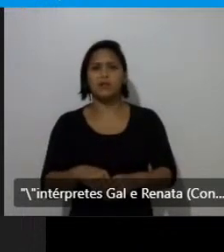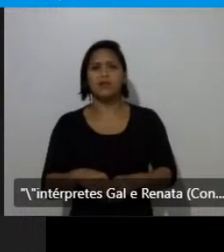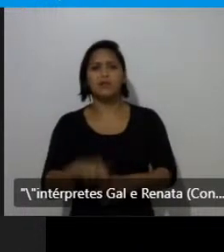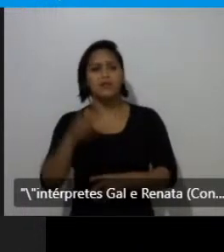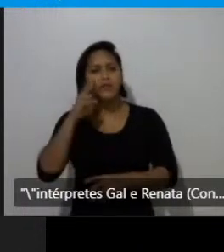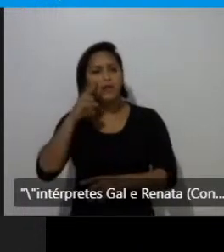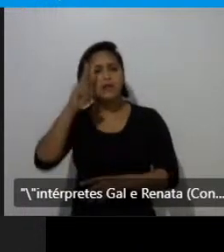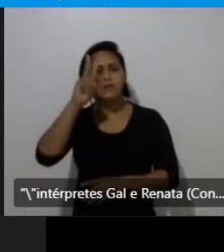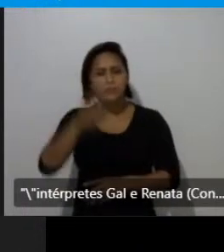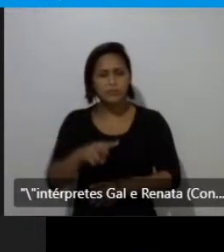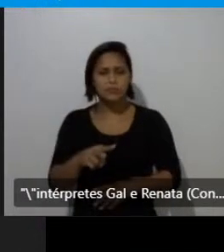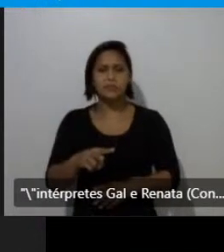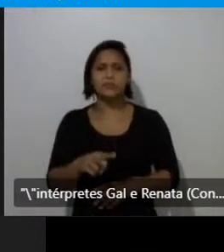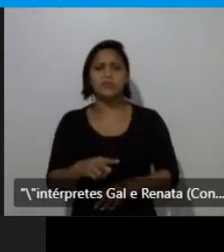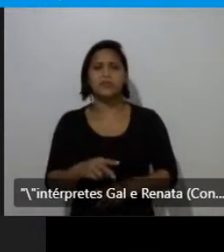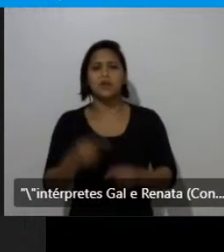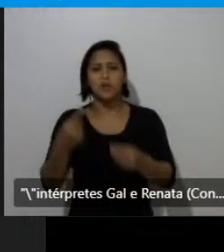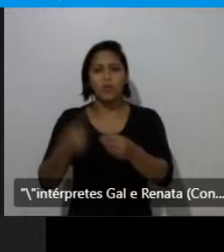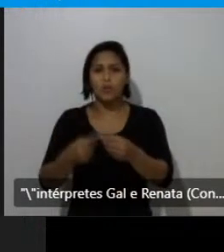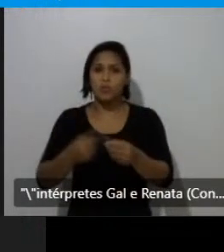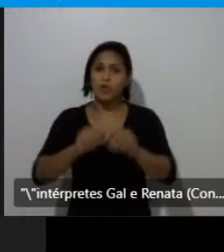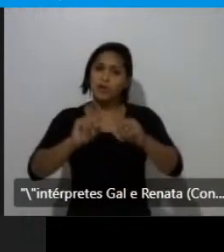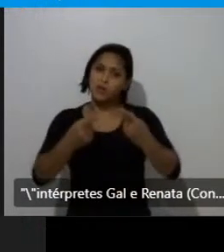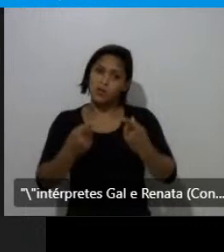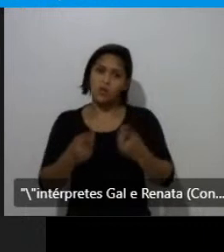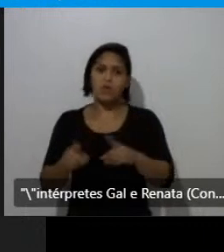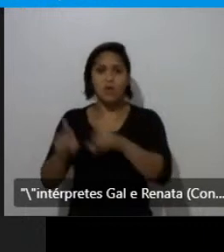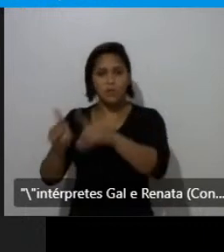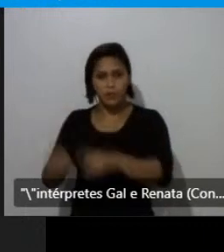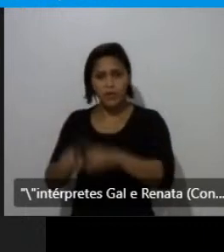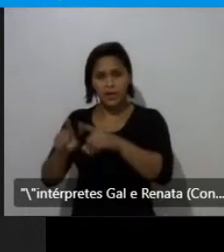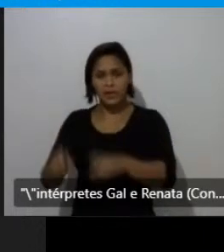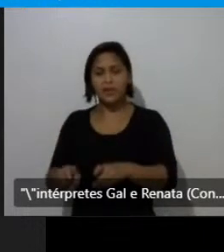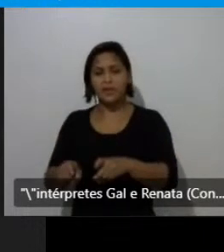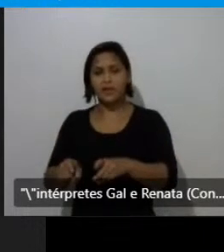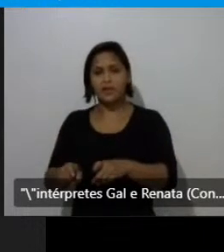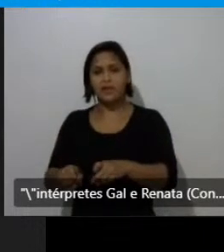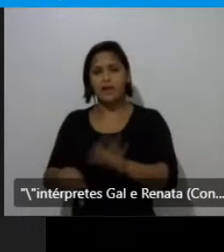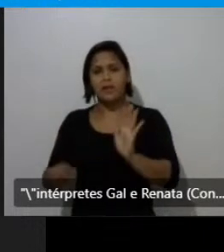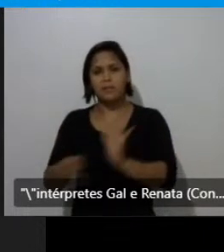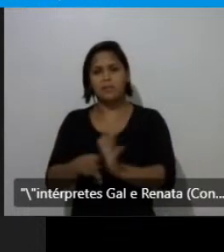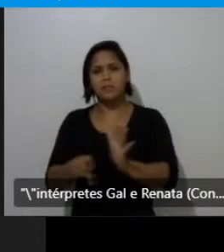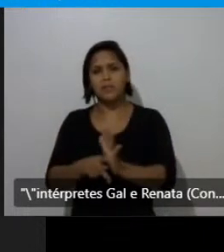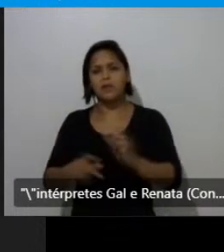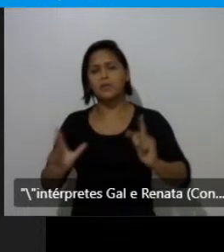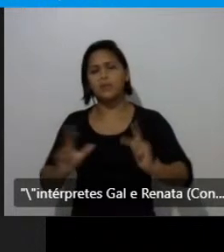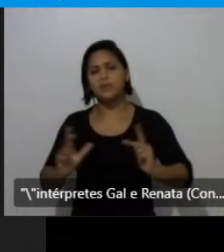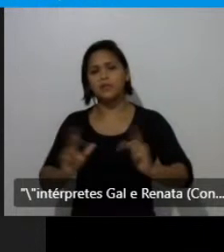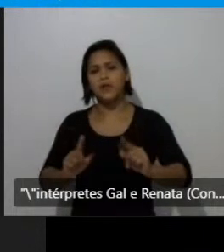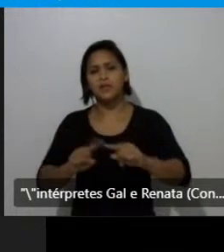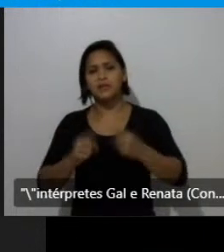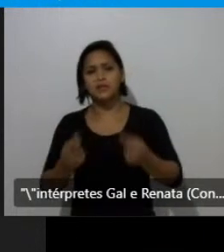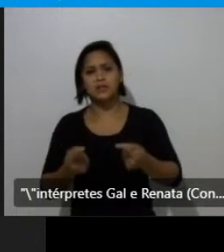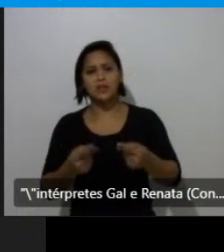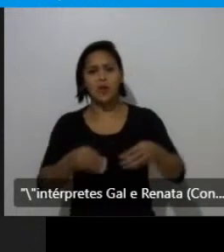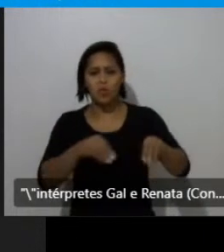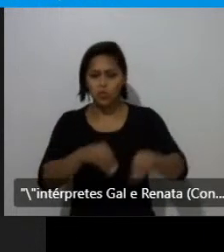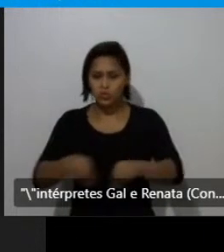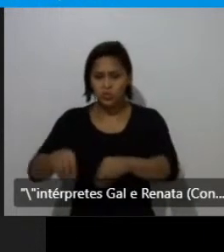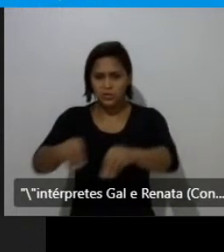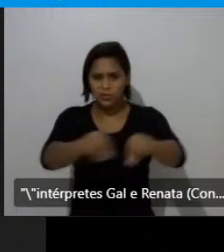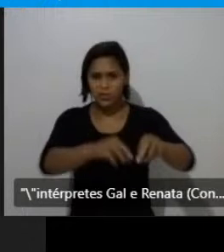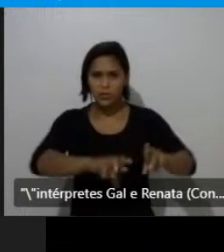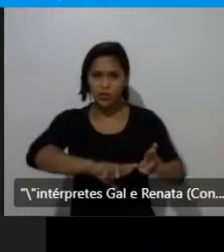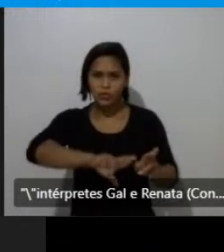visão urbana ou agrária focada na propriedade privada são os territórios